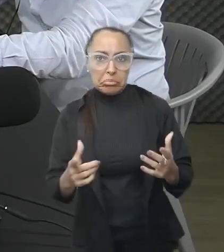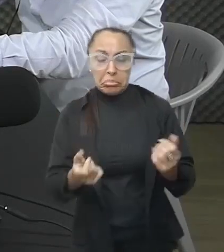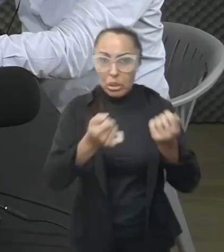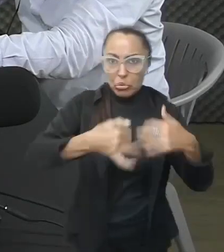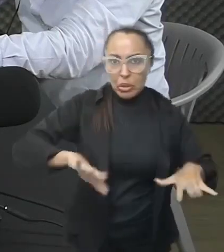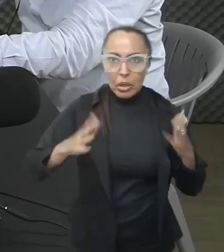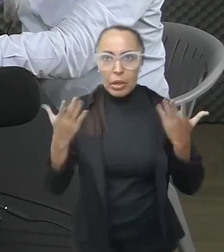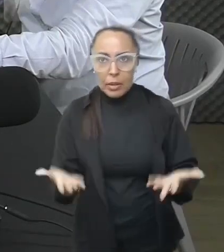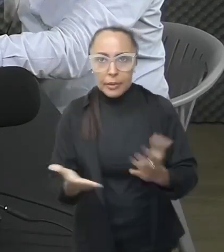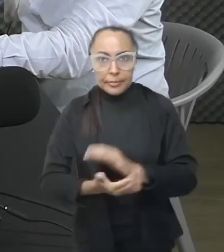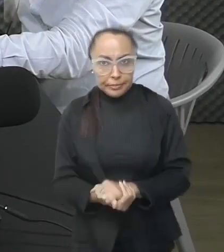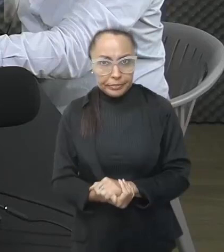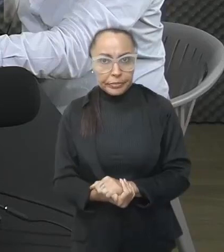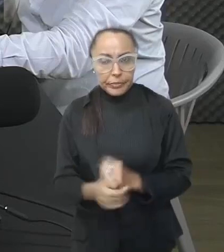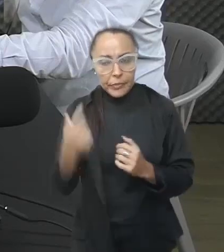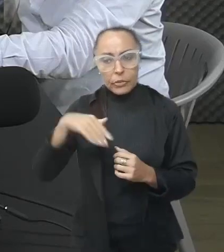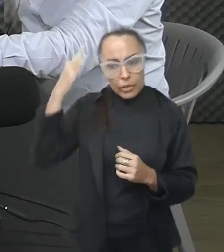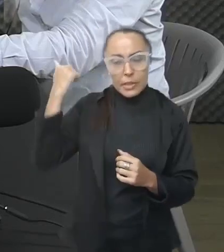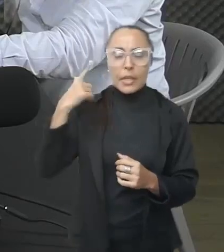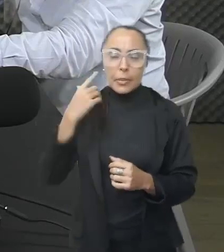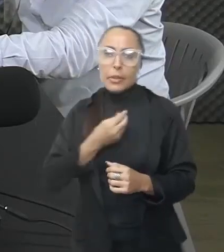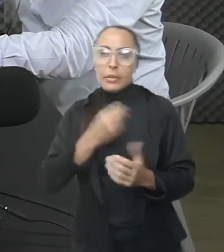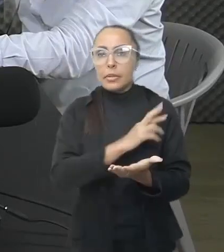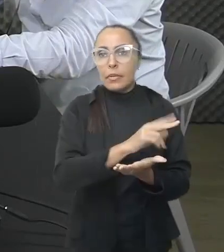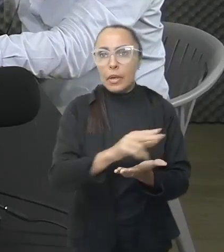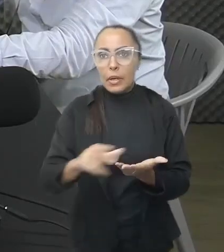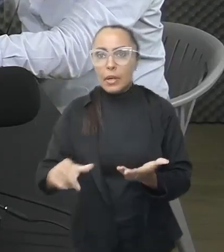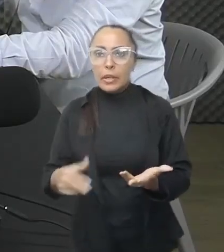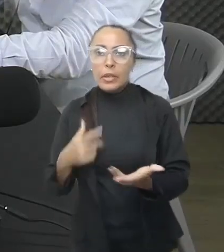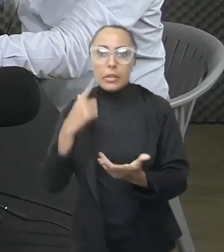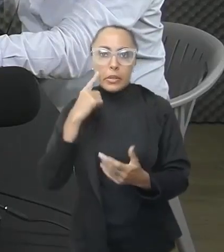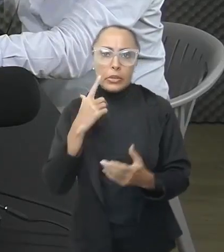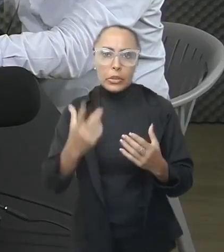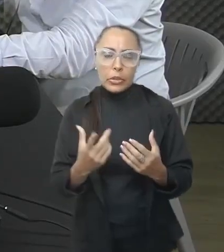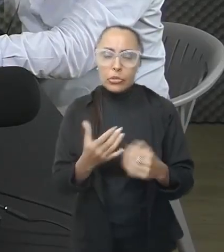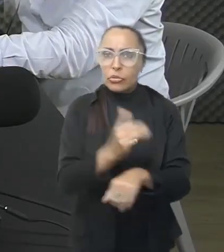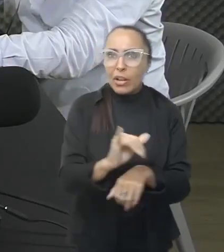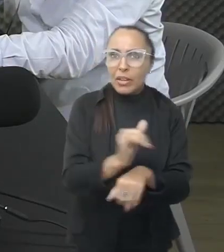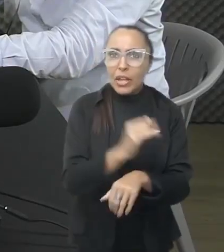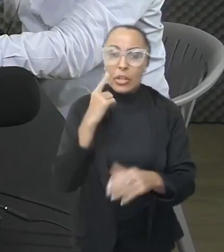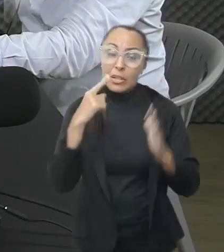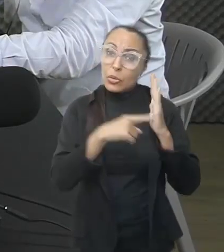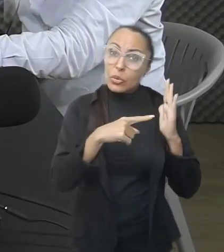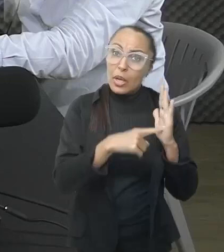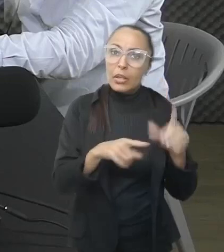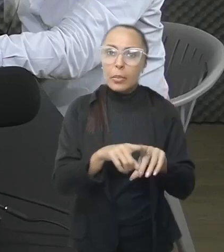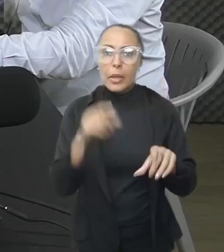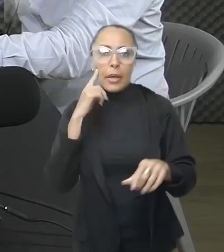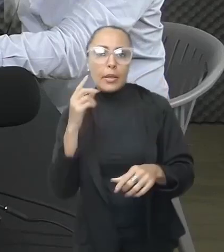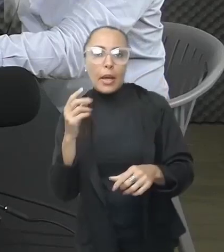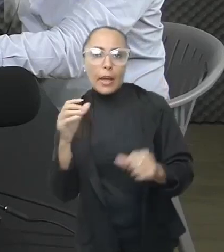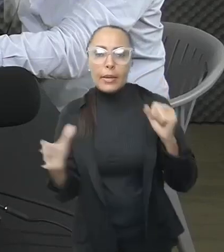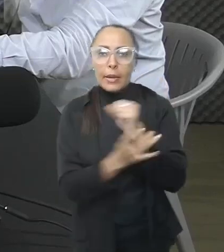sobre... E a gente sabe que existe várias formas de denunciar, inclusive garantindo a proteção